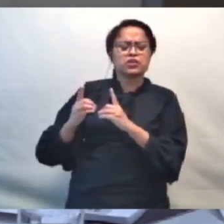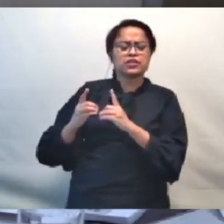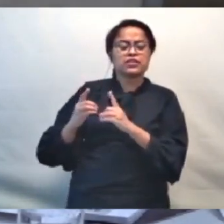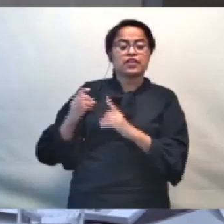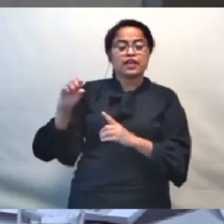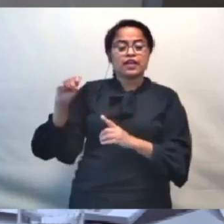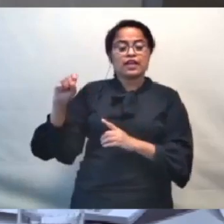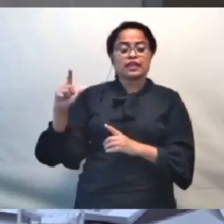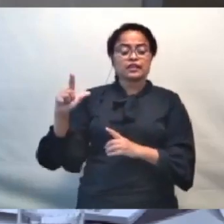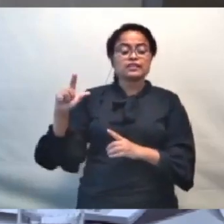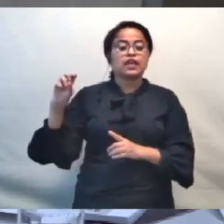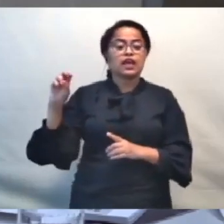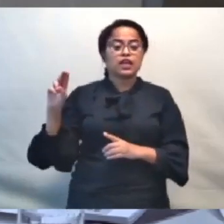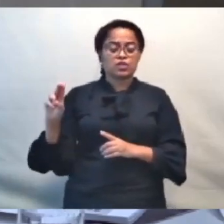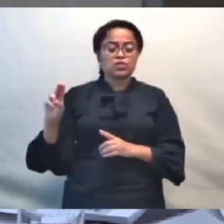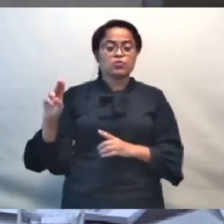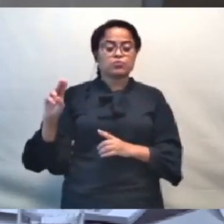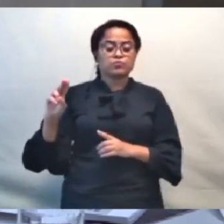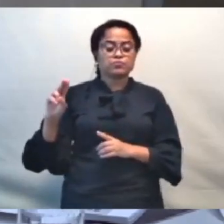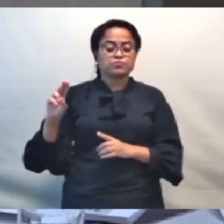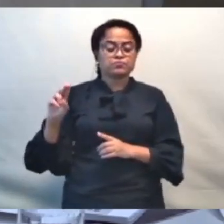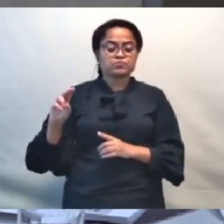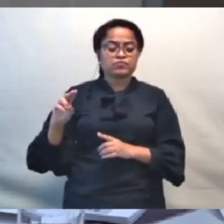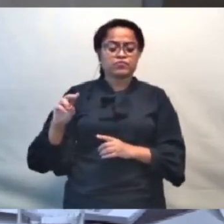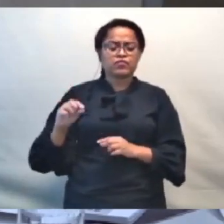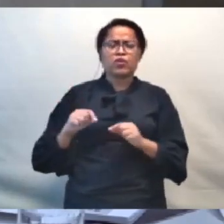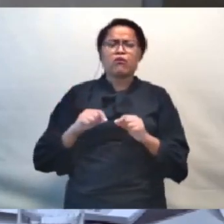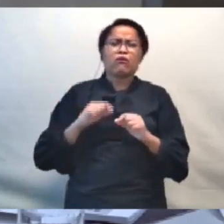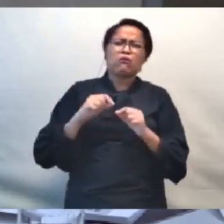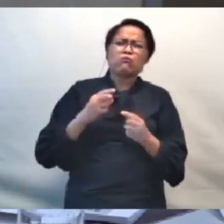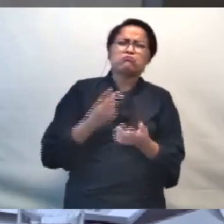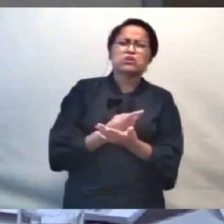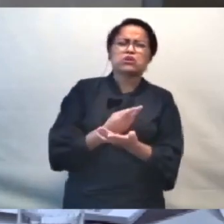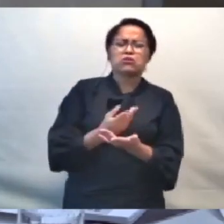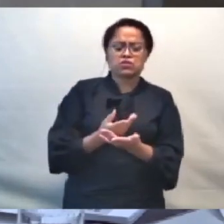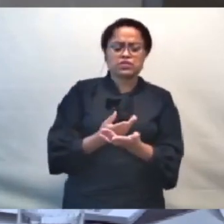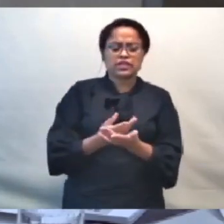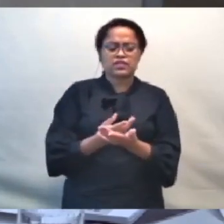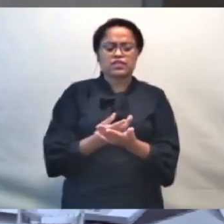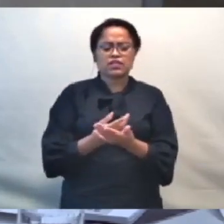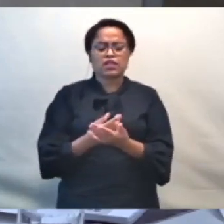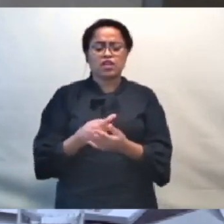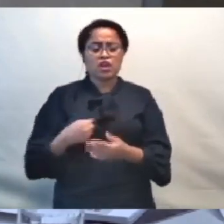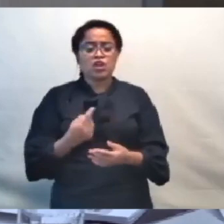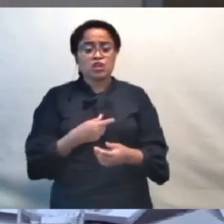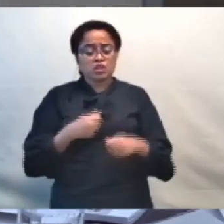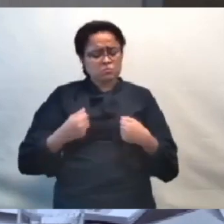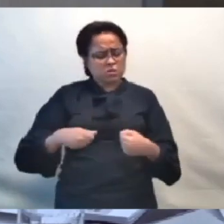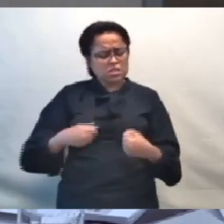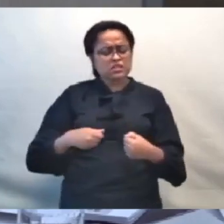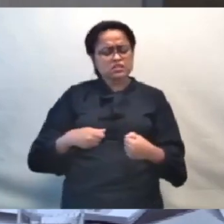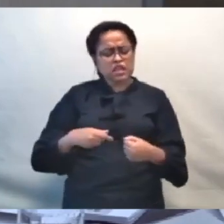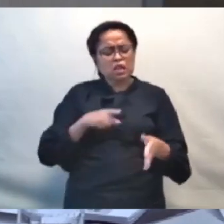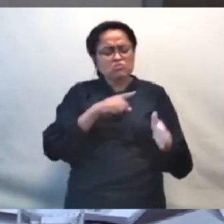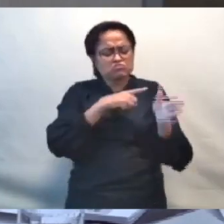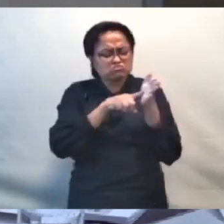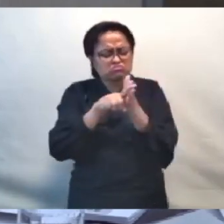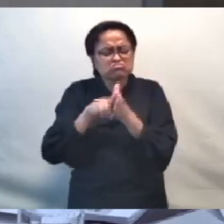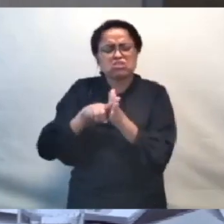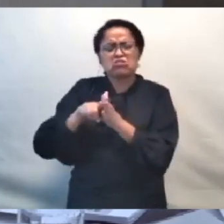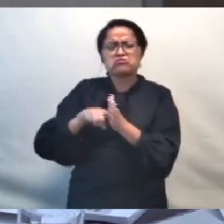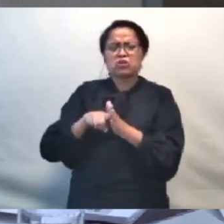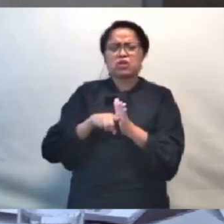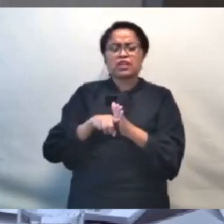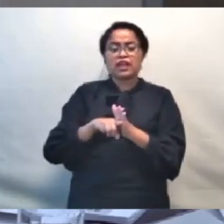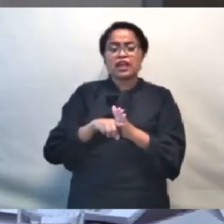informar. Porque o que, que acontece, gente? A gente tem que questionar isso aqui, porque não adianta fazer as propagandas na televisão e a gente vir nas